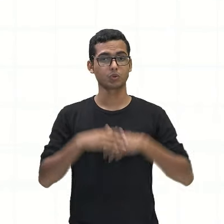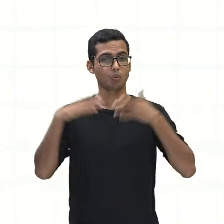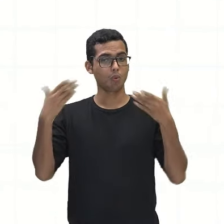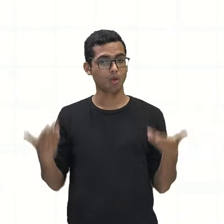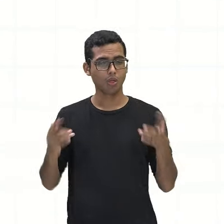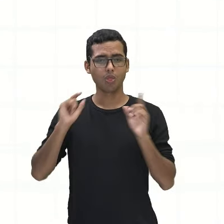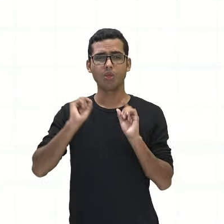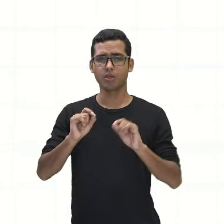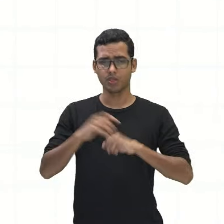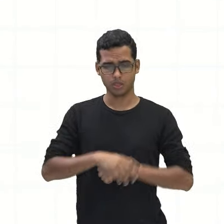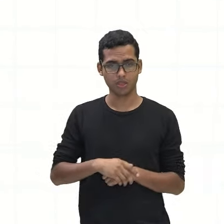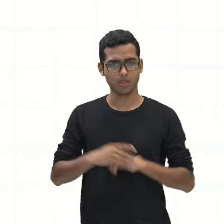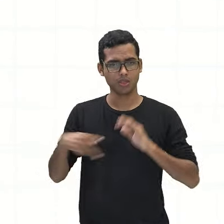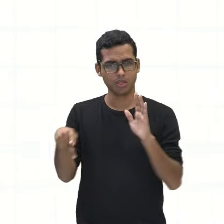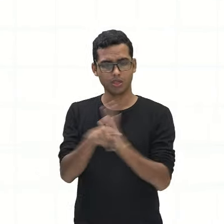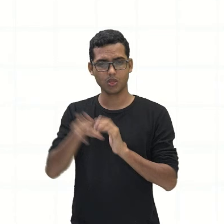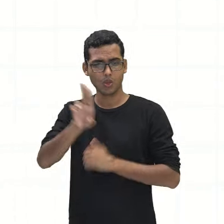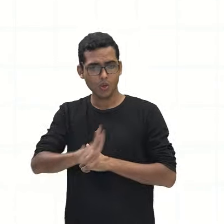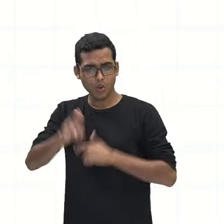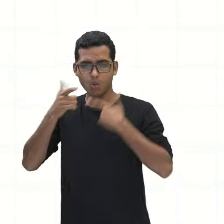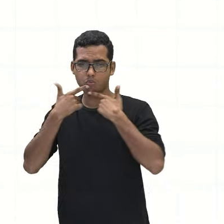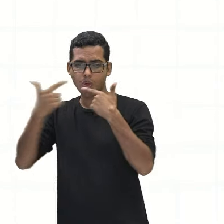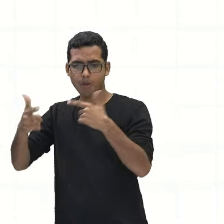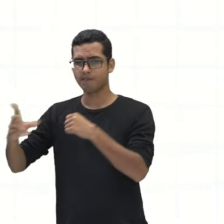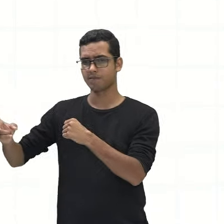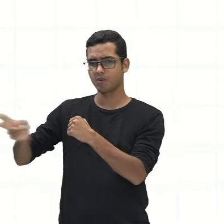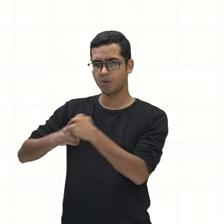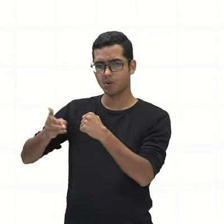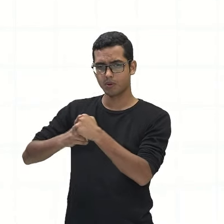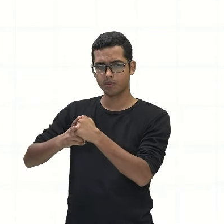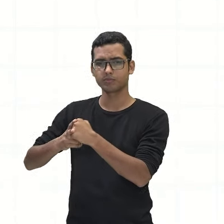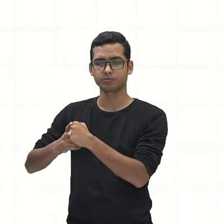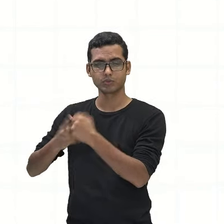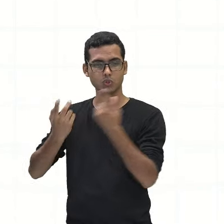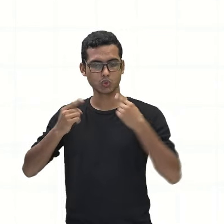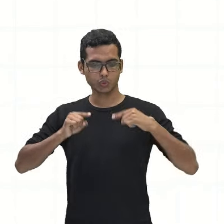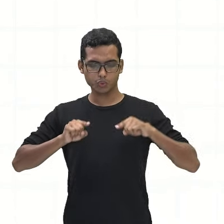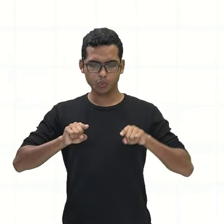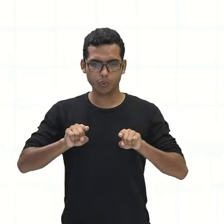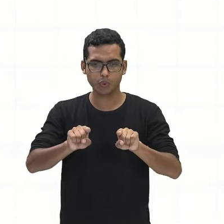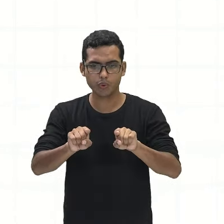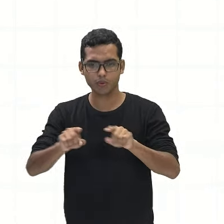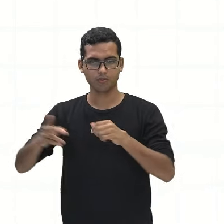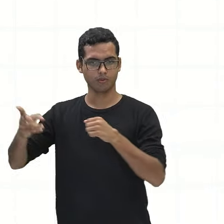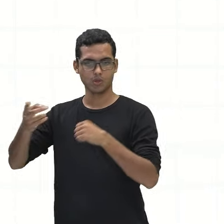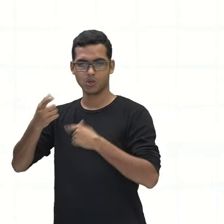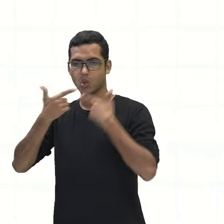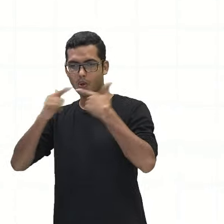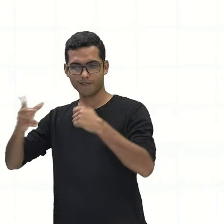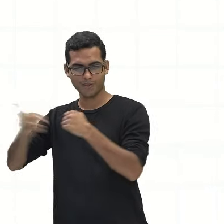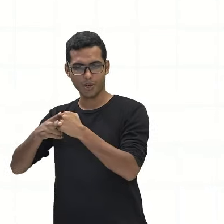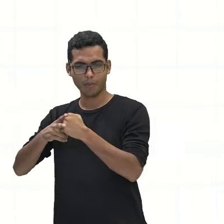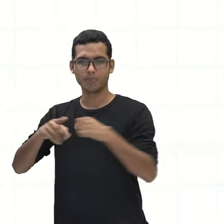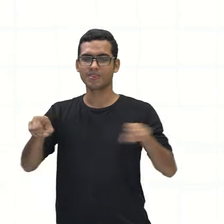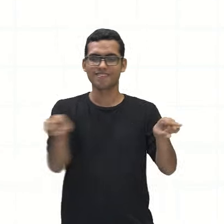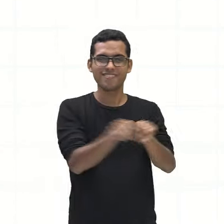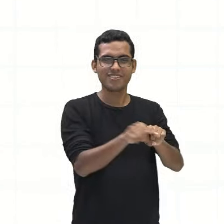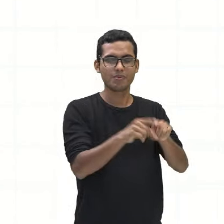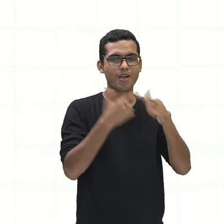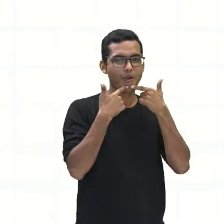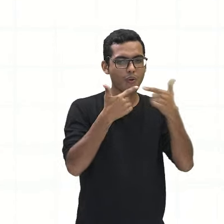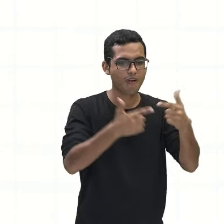mista quando há o uso simultâneo, ou seja, ao mesmo tempo, da linguagem verbal e da